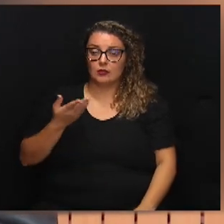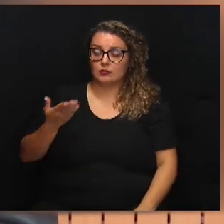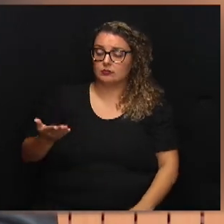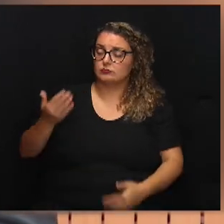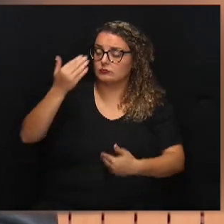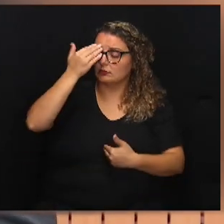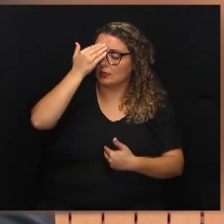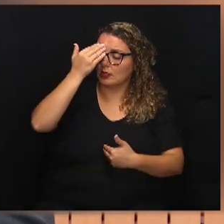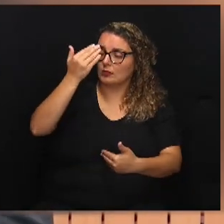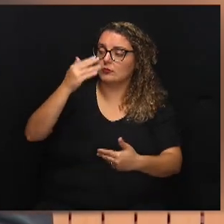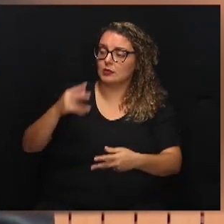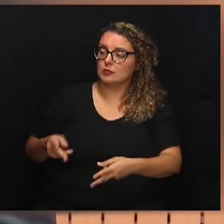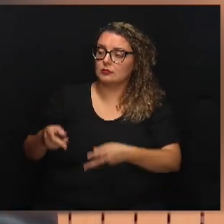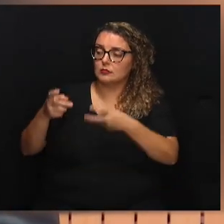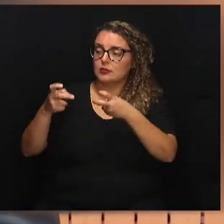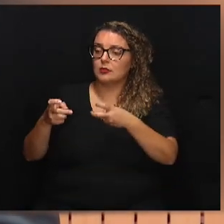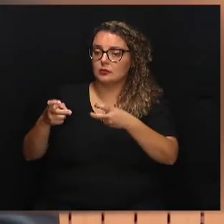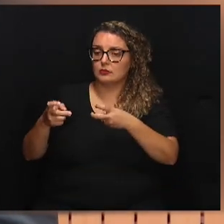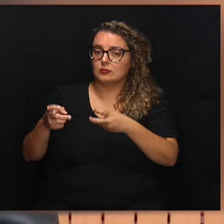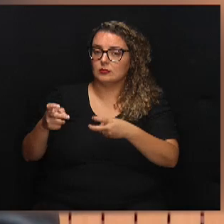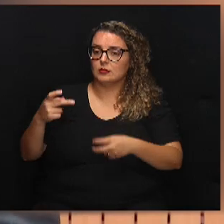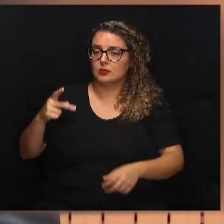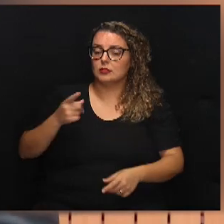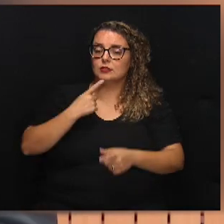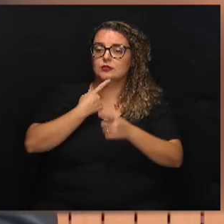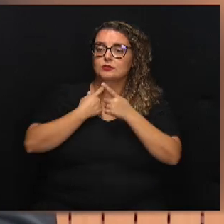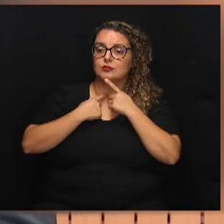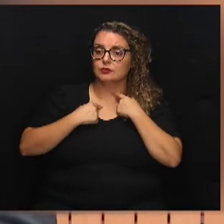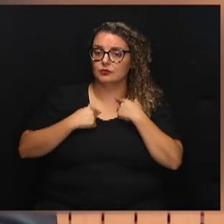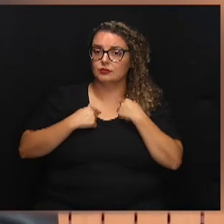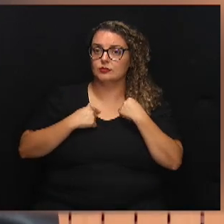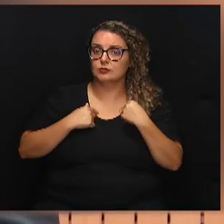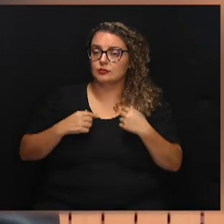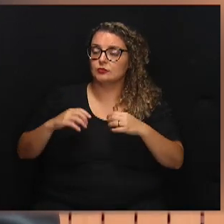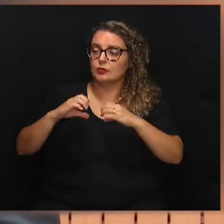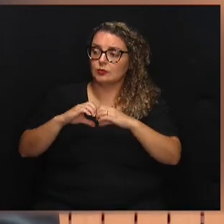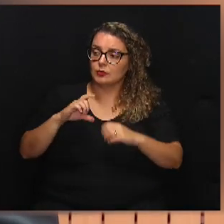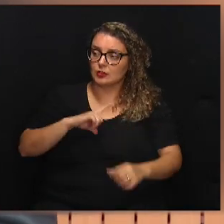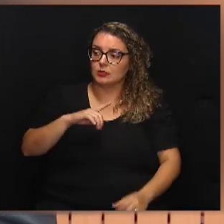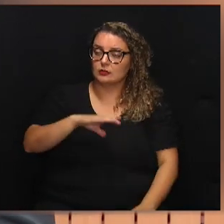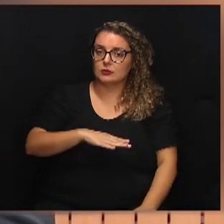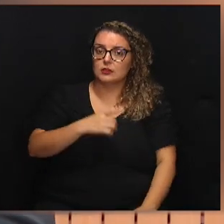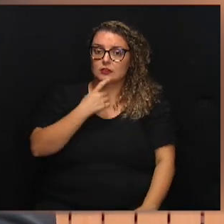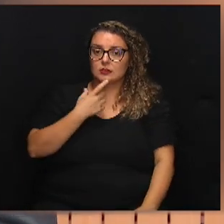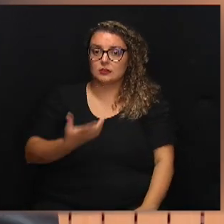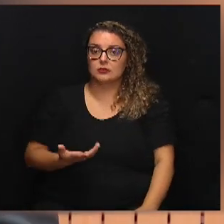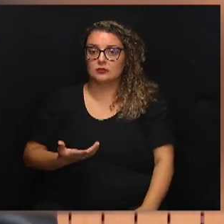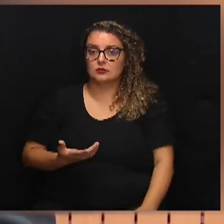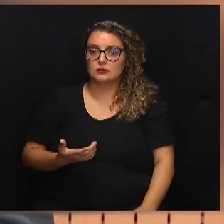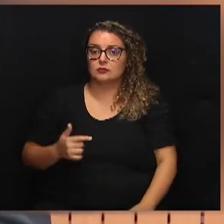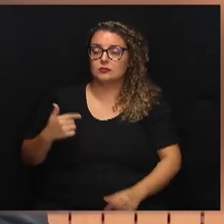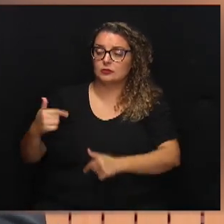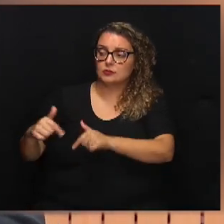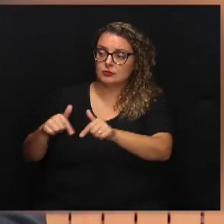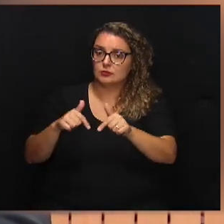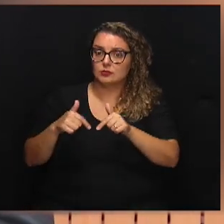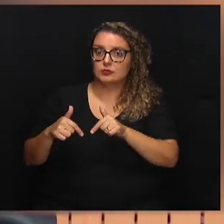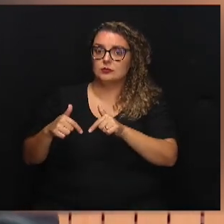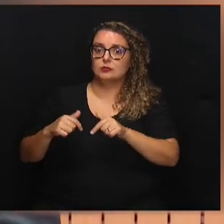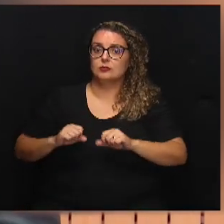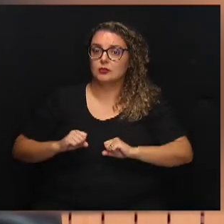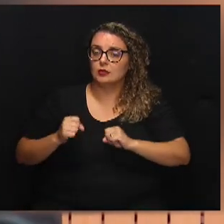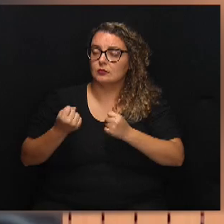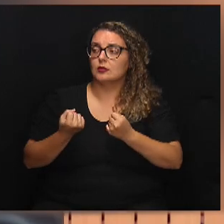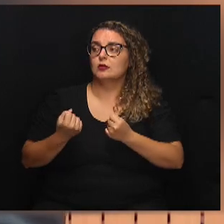obrigado e reconhece na sua vontade, no seu amor que tem pela cidade, as suas obras, o seu empenho, o